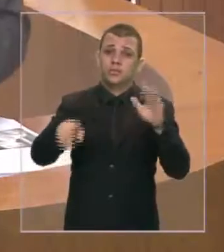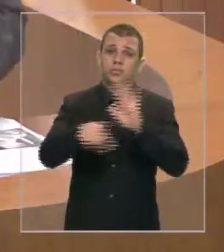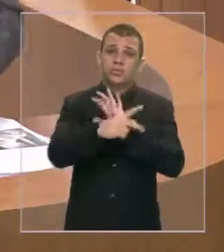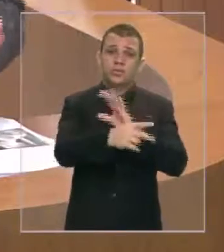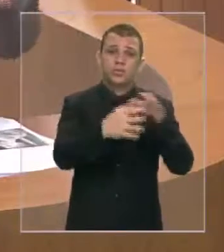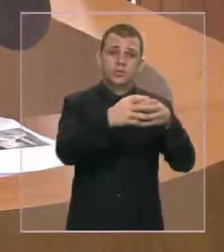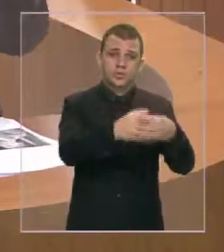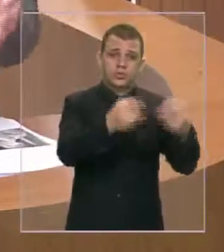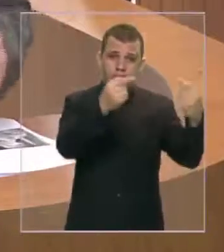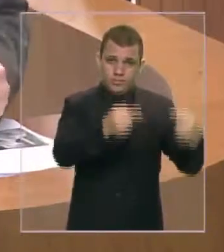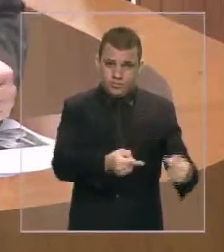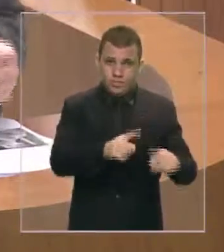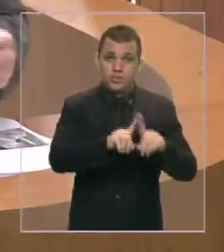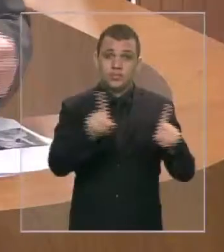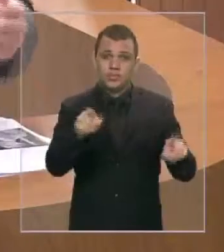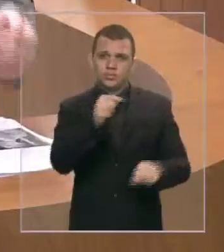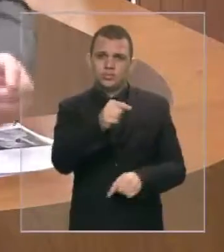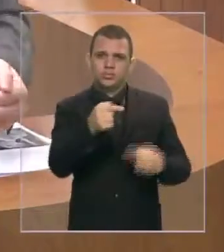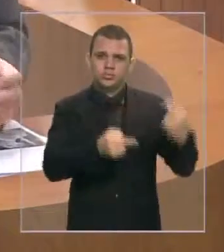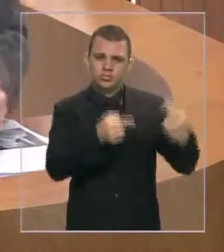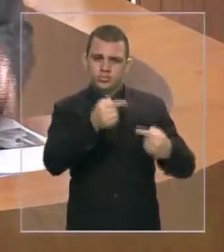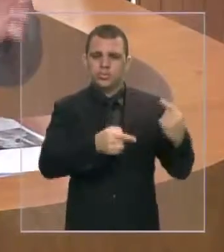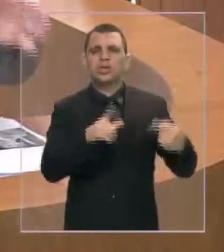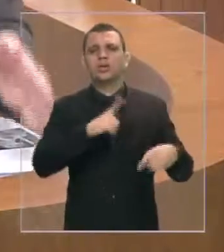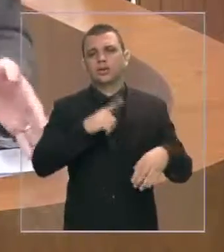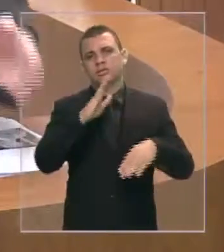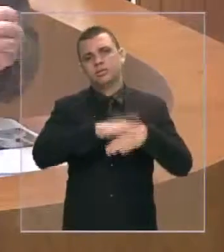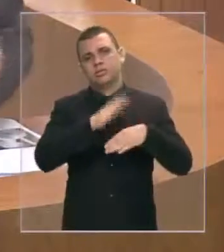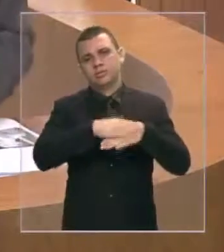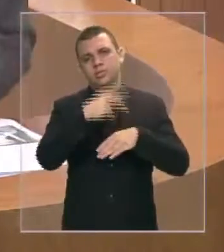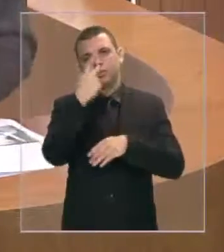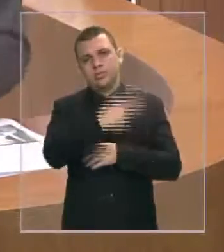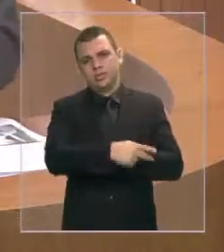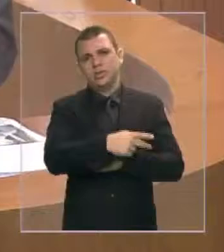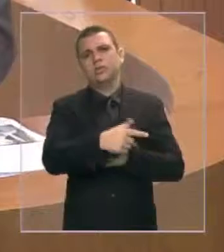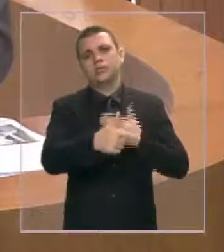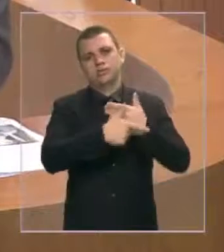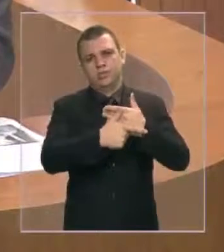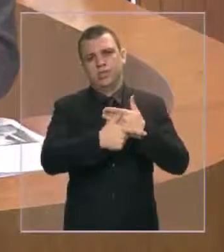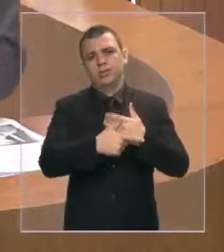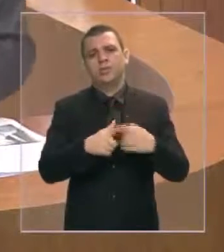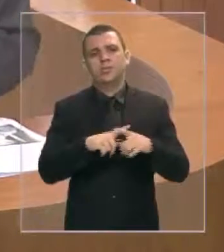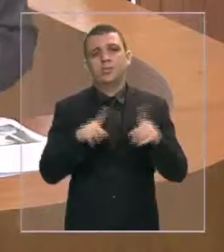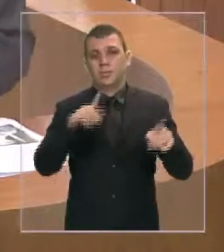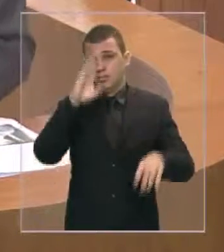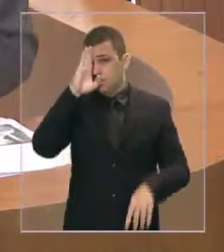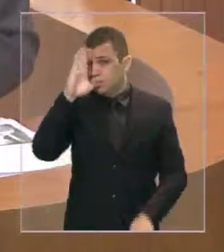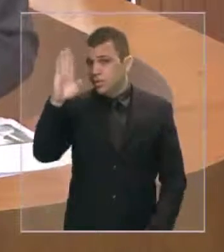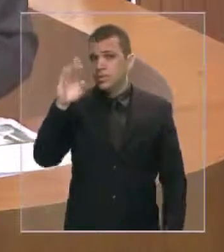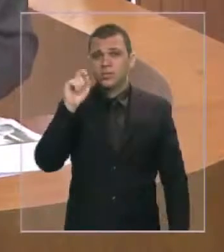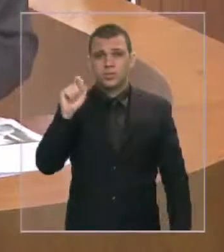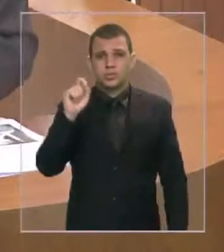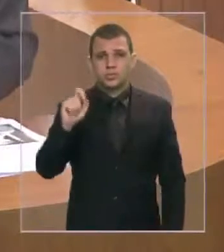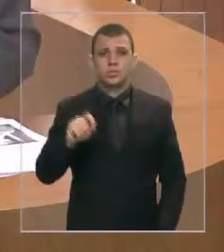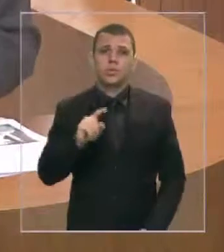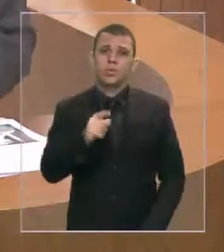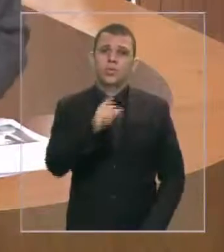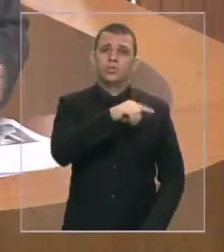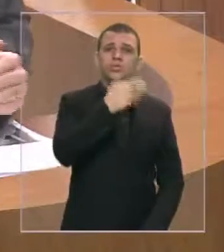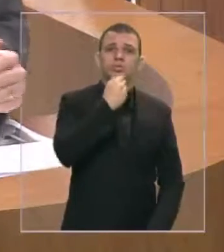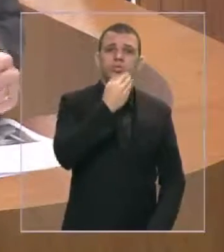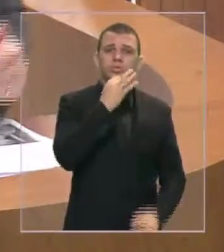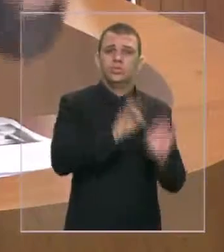os políticos eles estão cumprindo aí um papel de oposição, mas em especial pelo juiz Sérgio Moro,